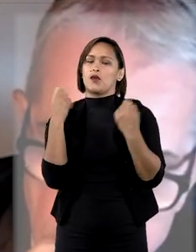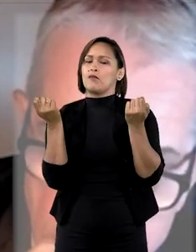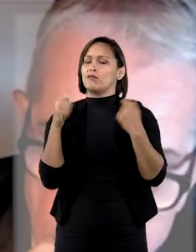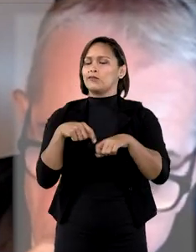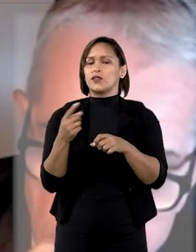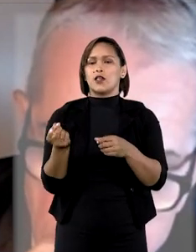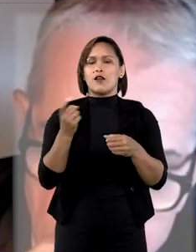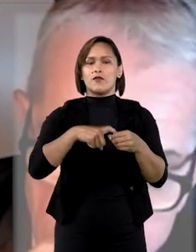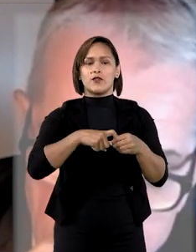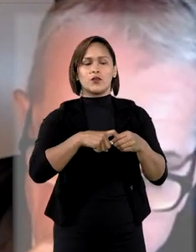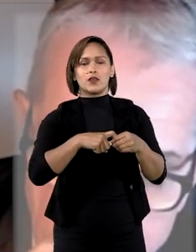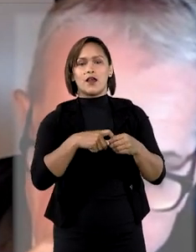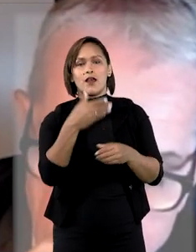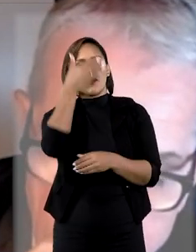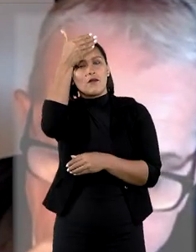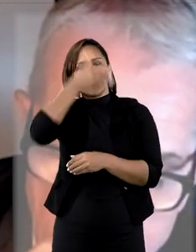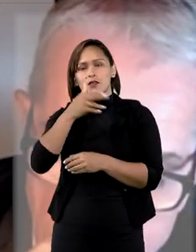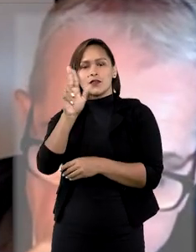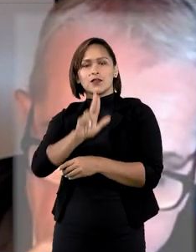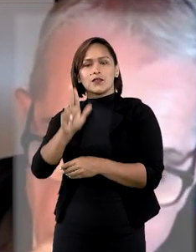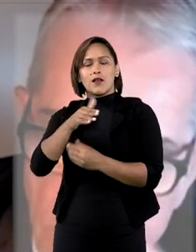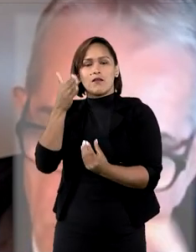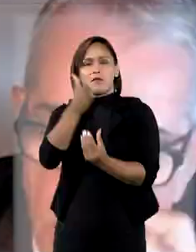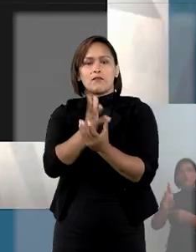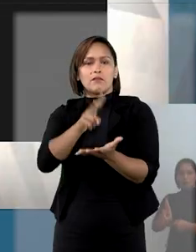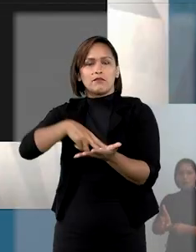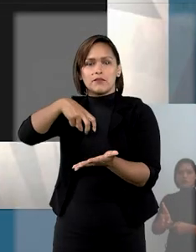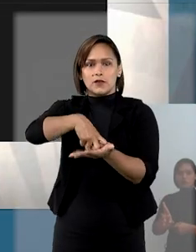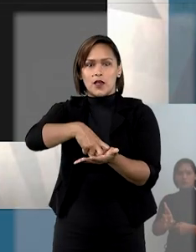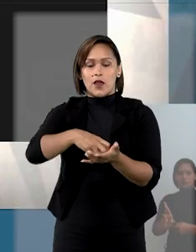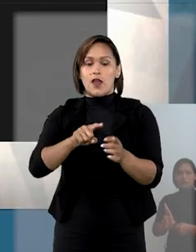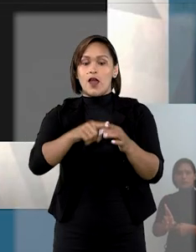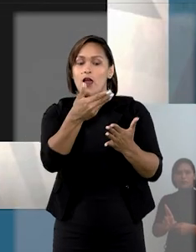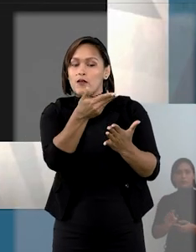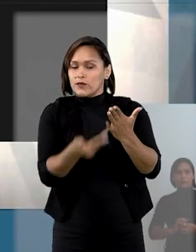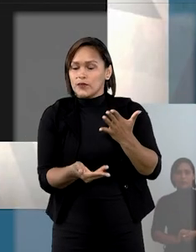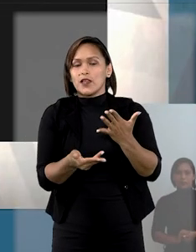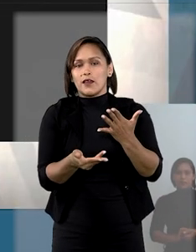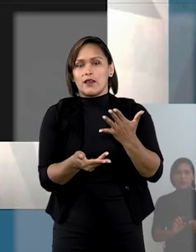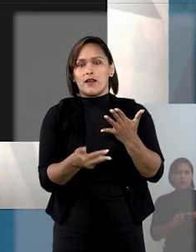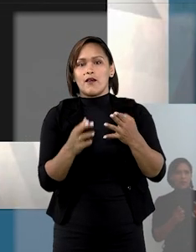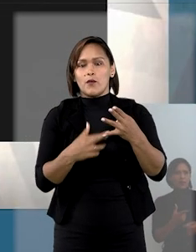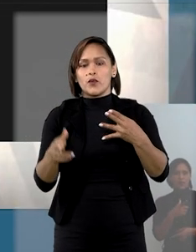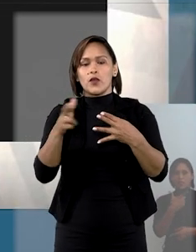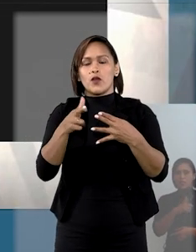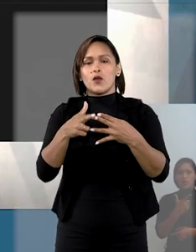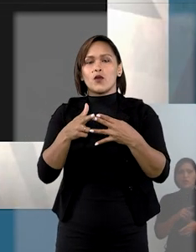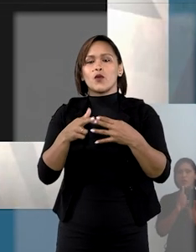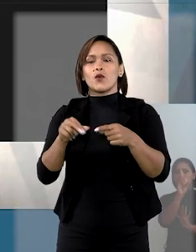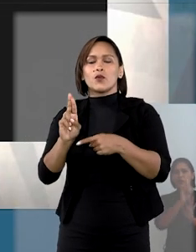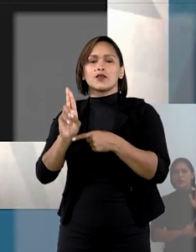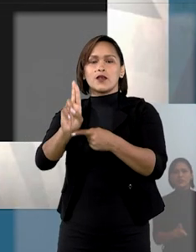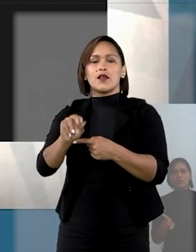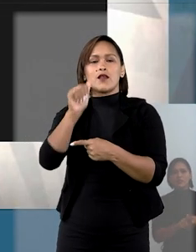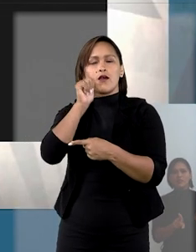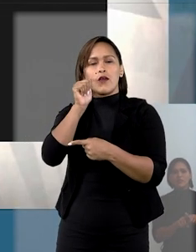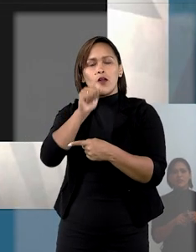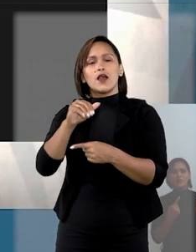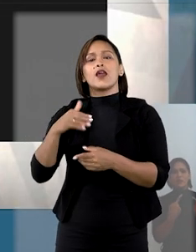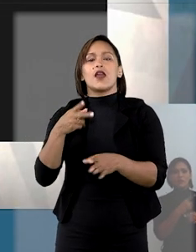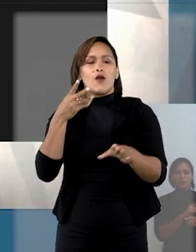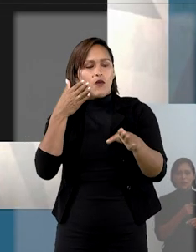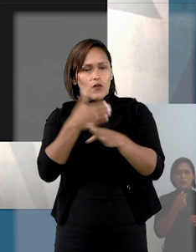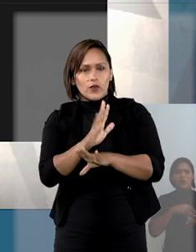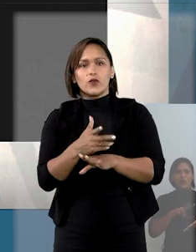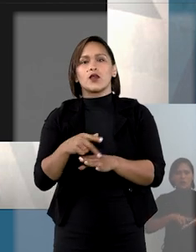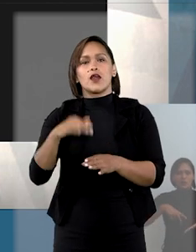seria recuperada para servir de prova em processo penal. Ao negar o recurso do Ministério Público, a relatora considerou correto o